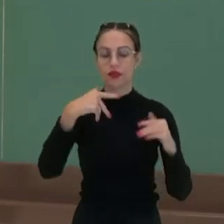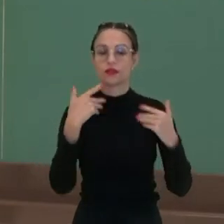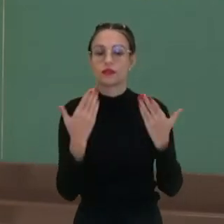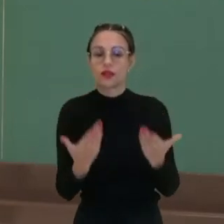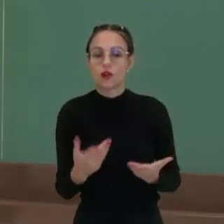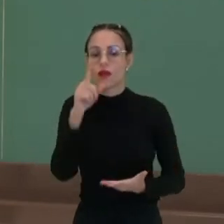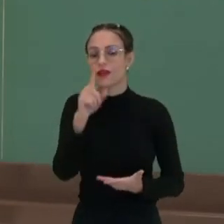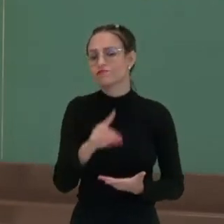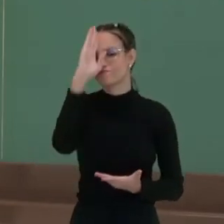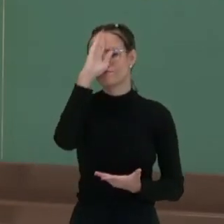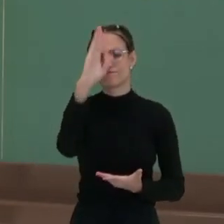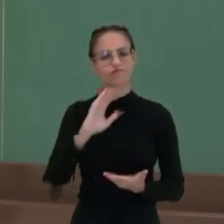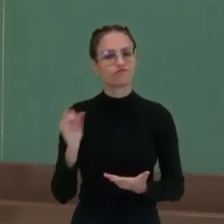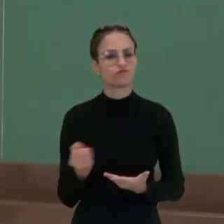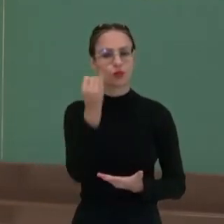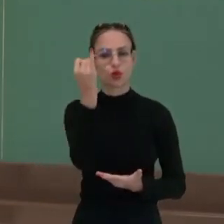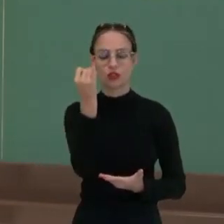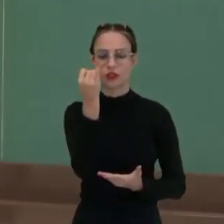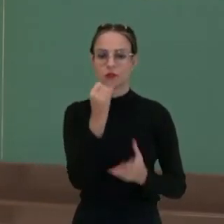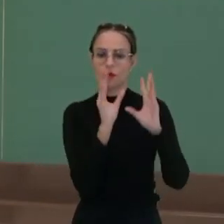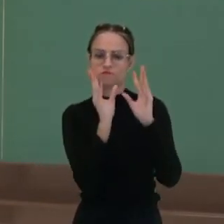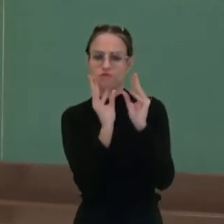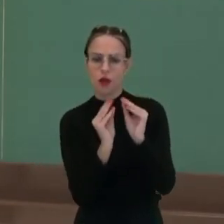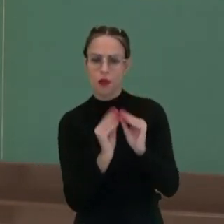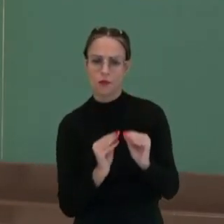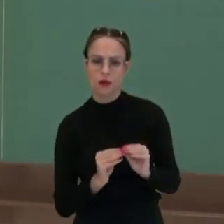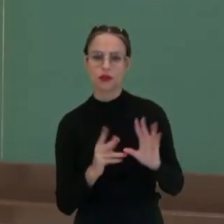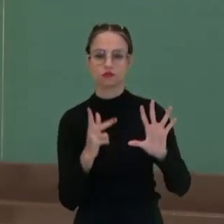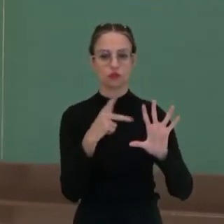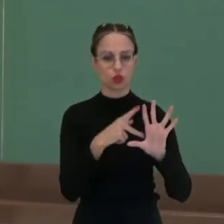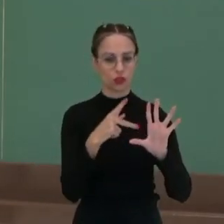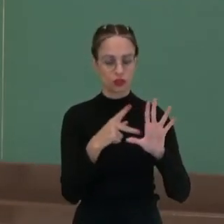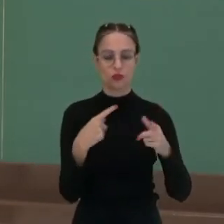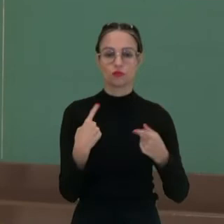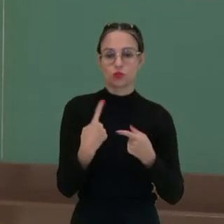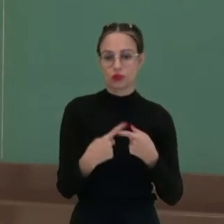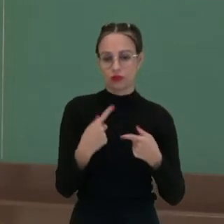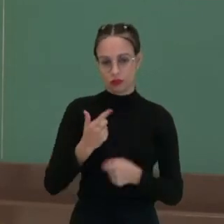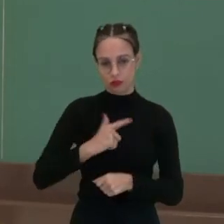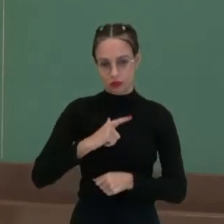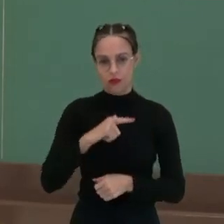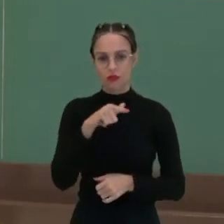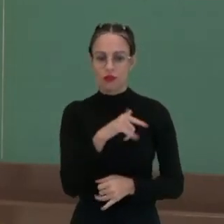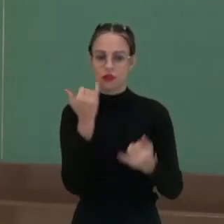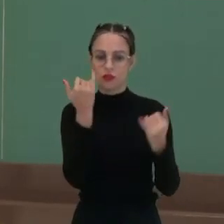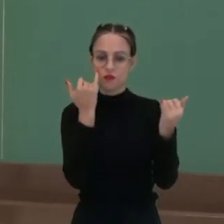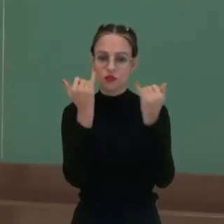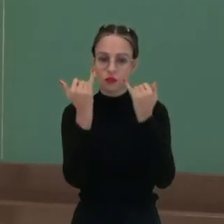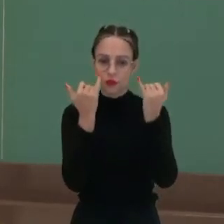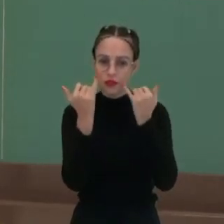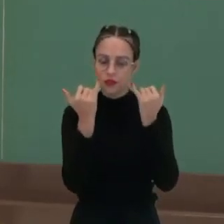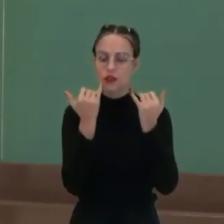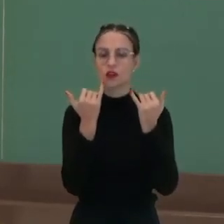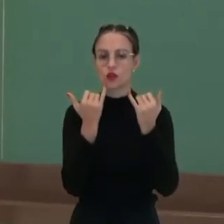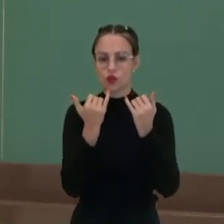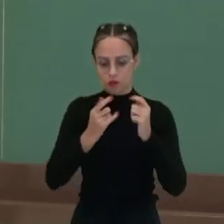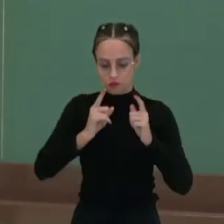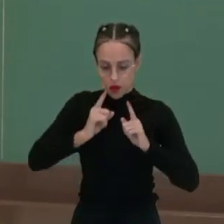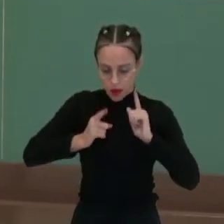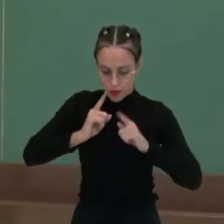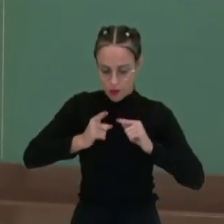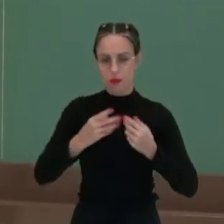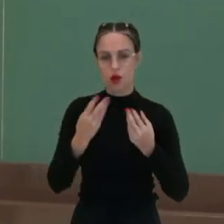é fundamental para a síntese de proteínas, uma vez que contém essas informações, né, que comandam a síntese